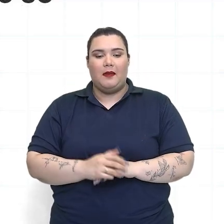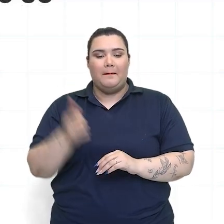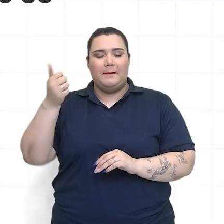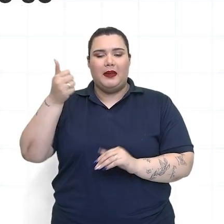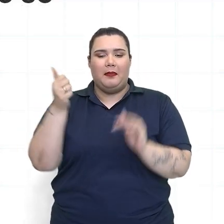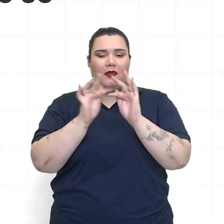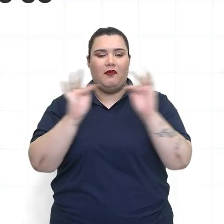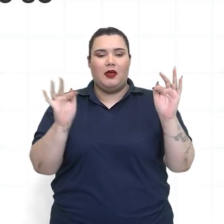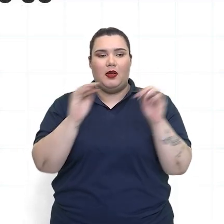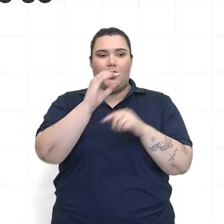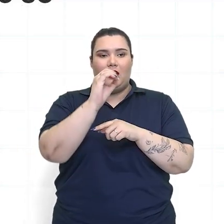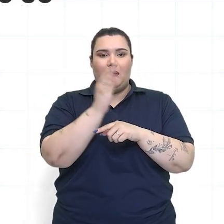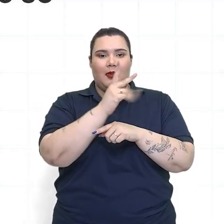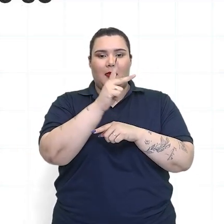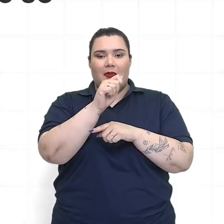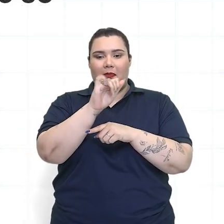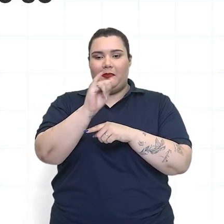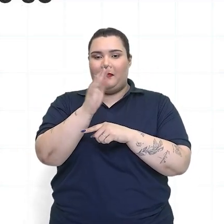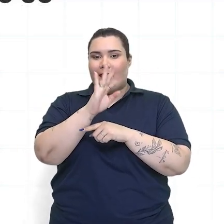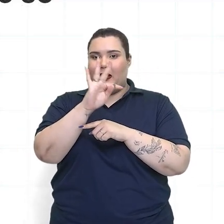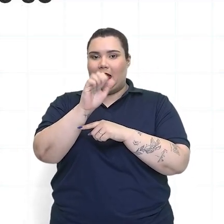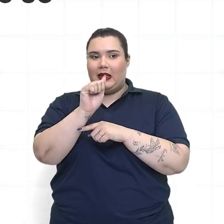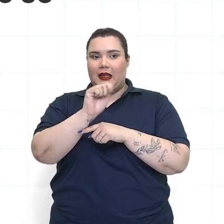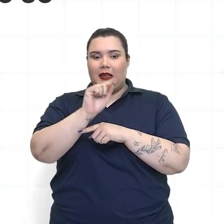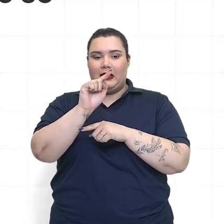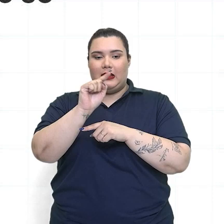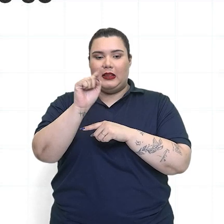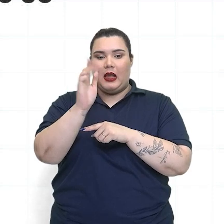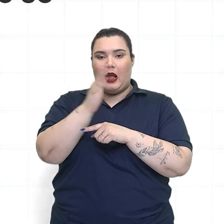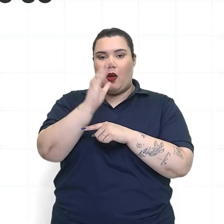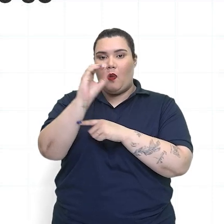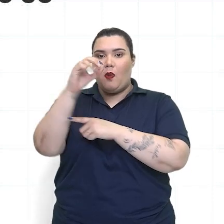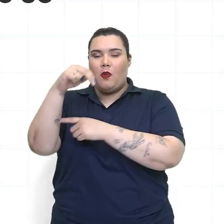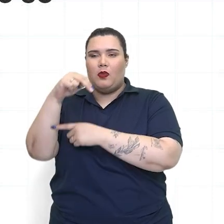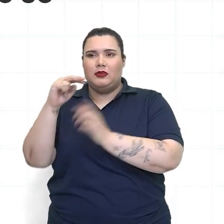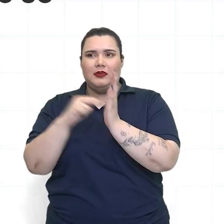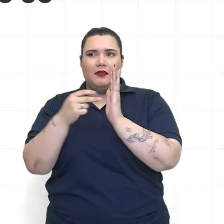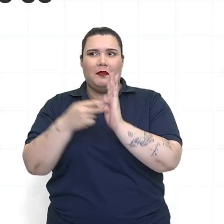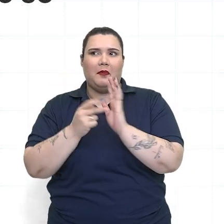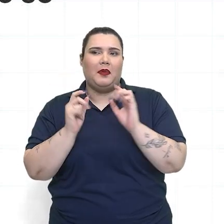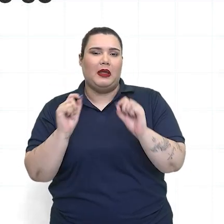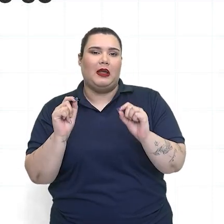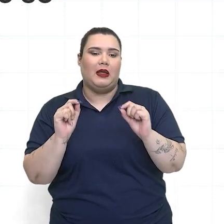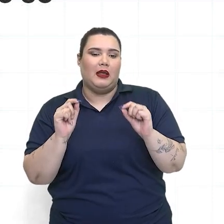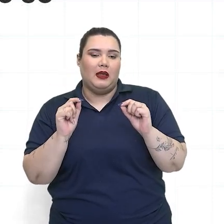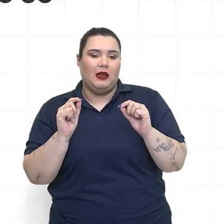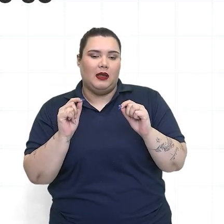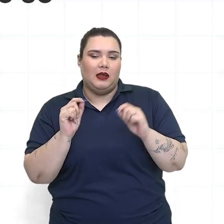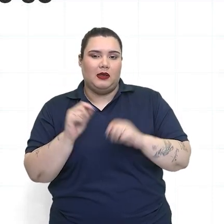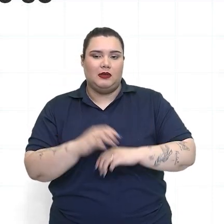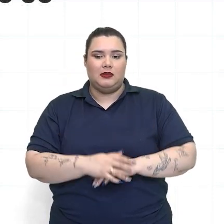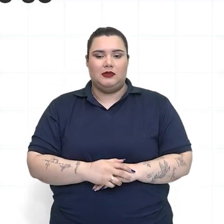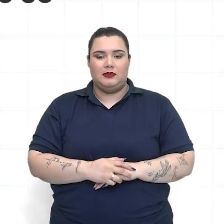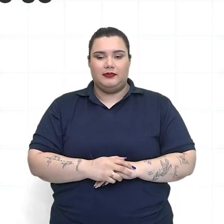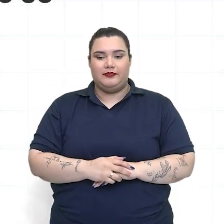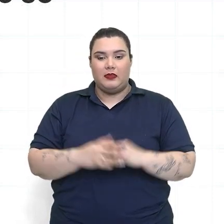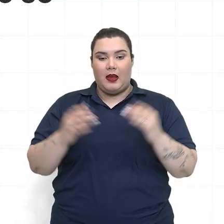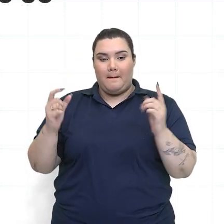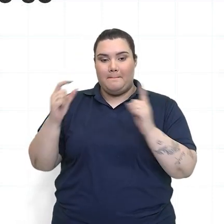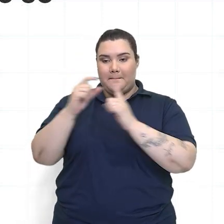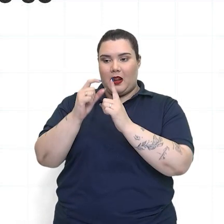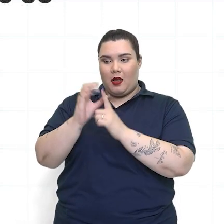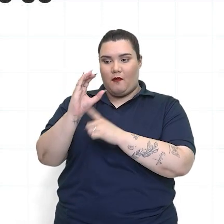sentido que vem na nossa cabeça, né? Nosso pensamento. Que a palavra on